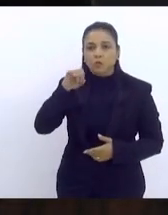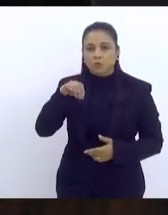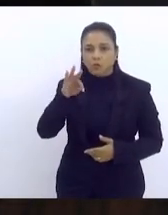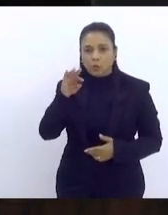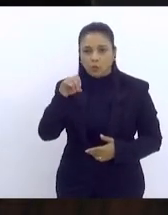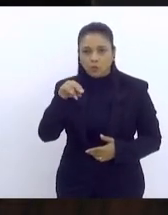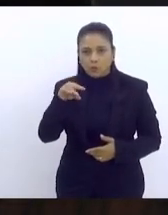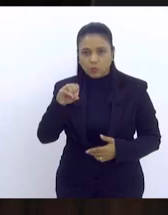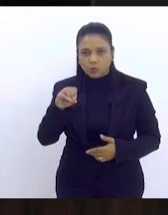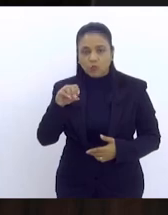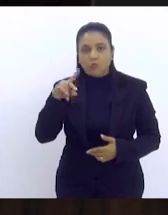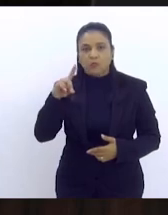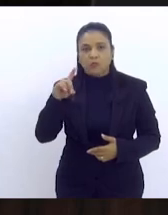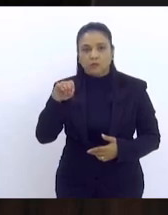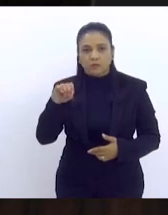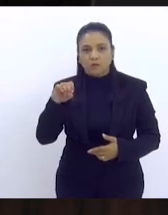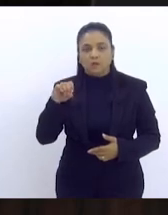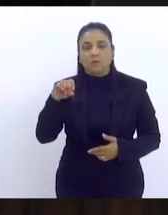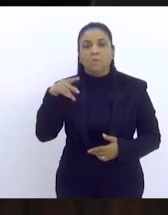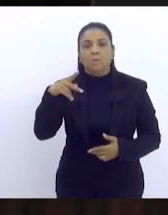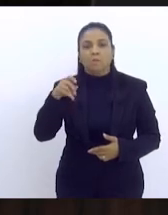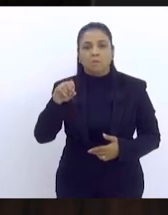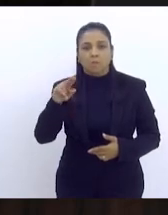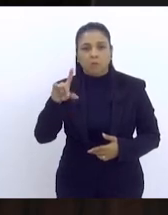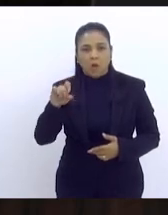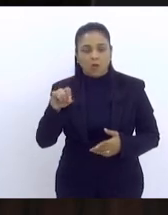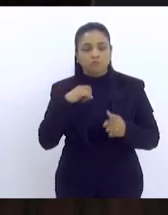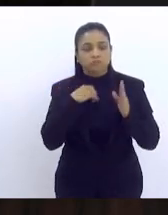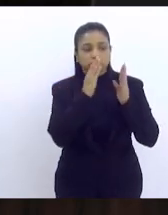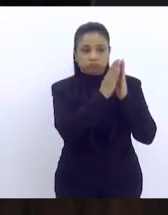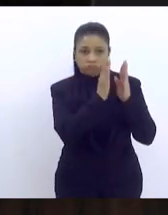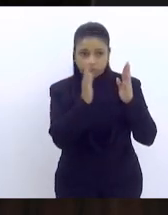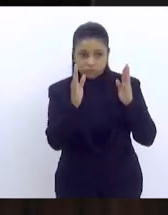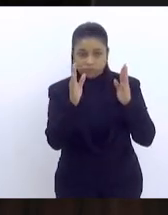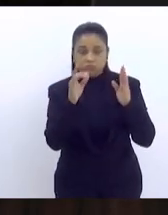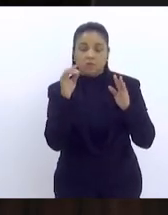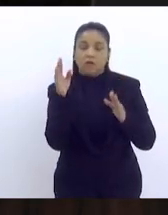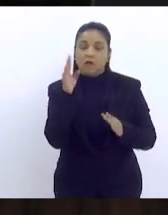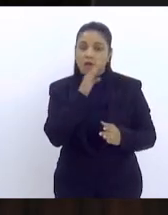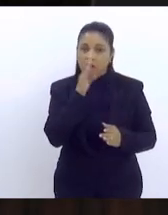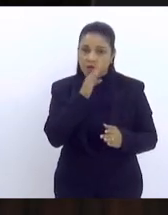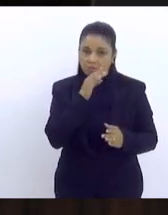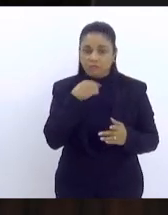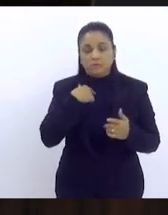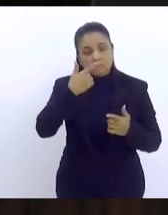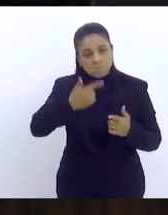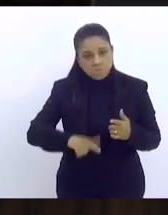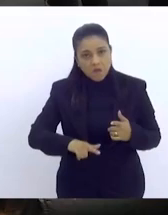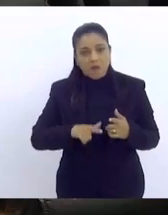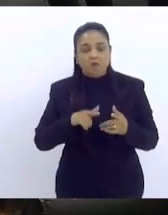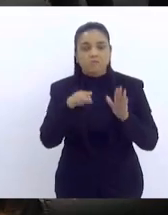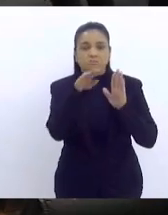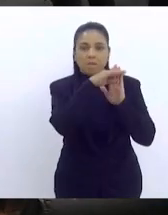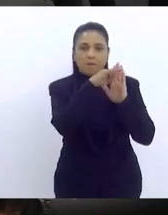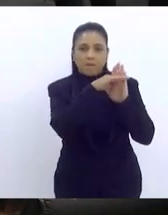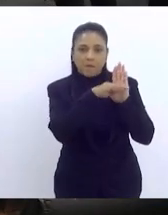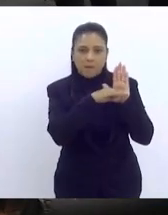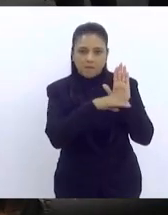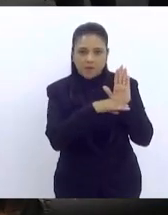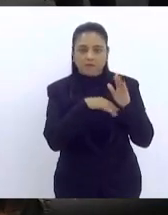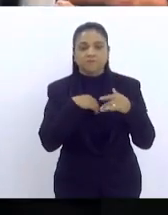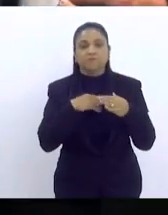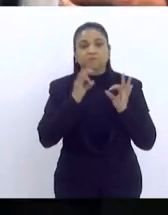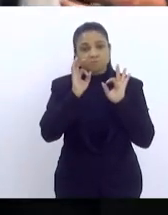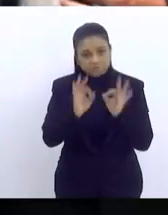Felipe Neto pediria aos nobres que estão fazendo a questão de horta que sejam breve que ainda tem um restante da pauta com certeza